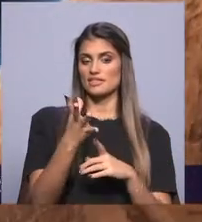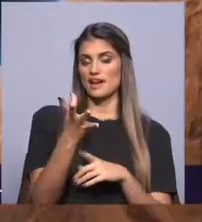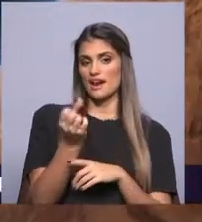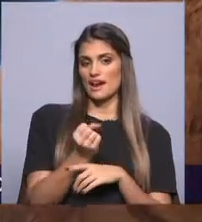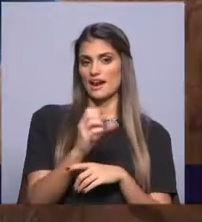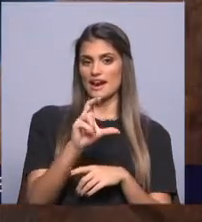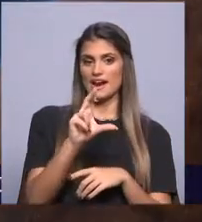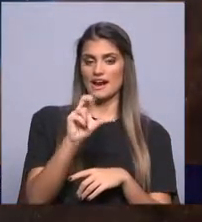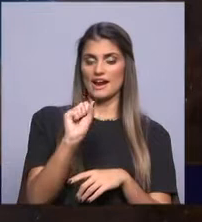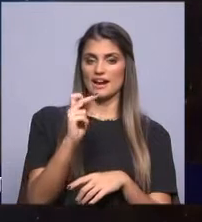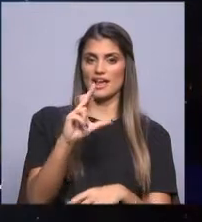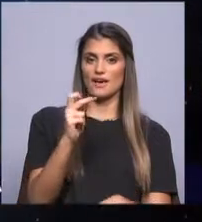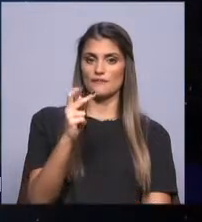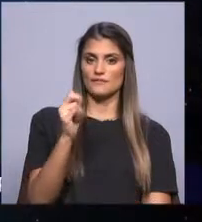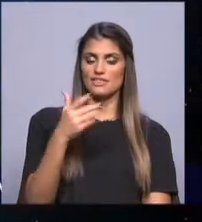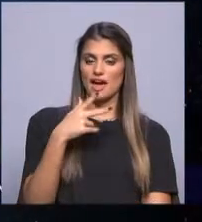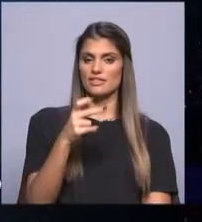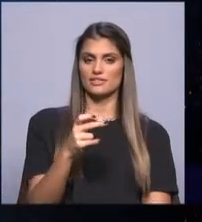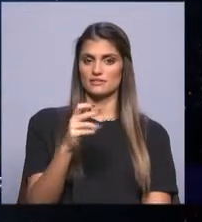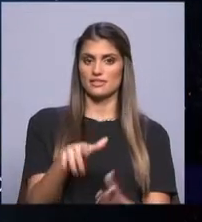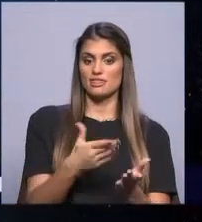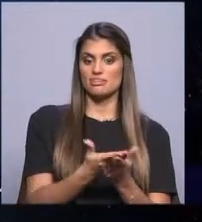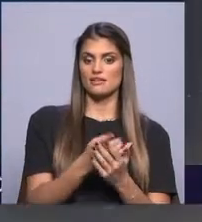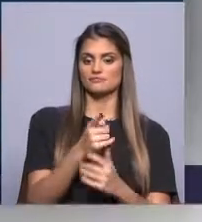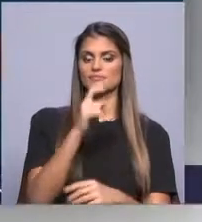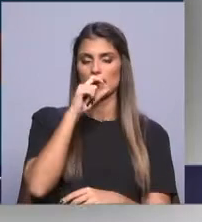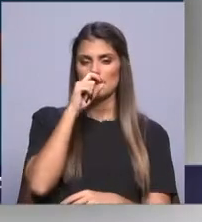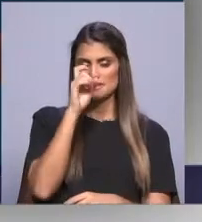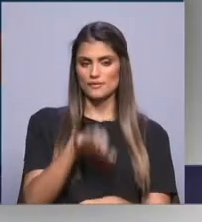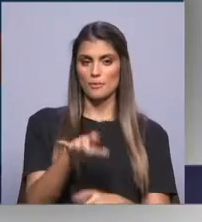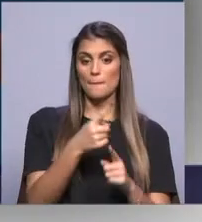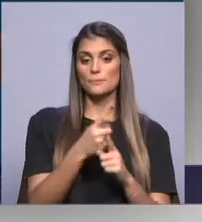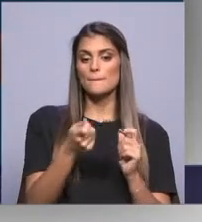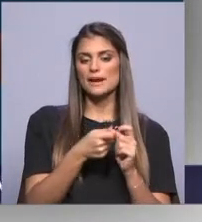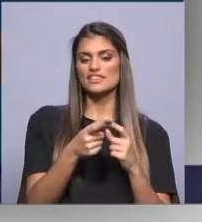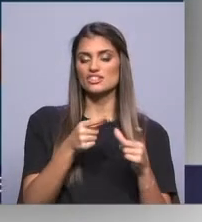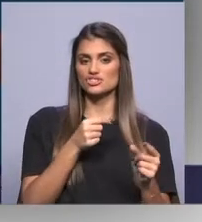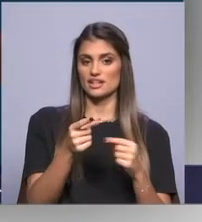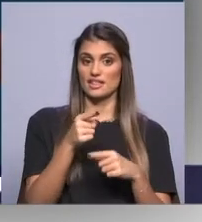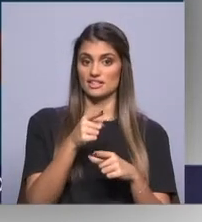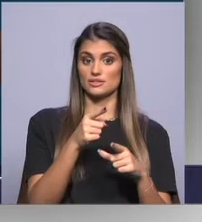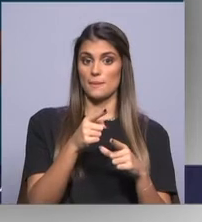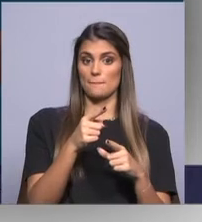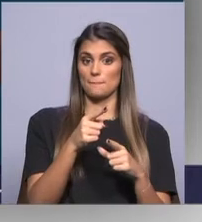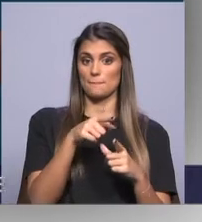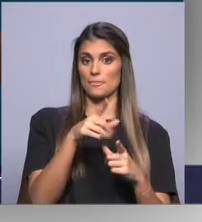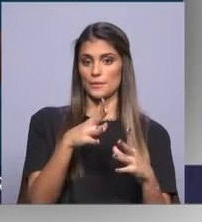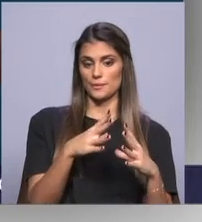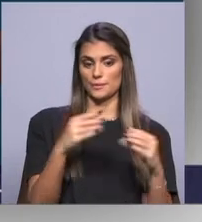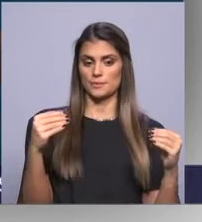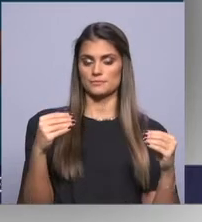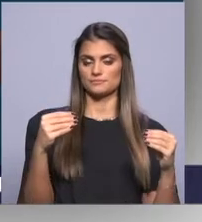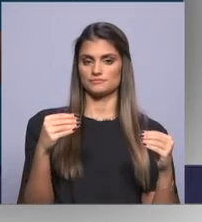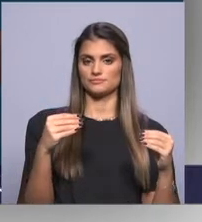que faz da sua própria estrela, porque está mesmo muito, muito próximo. Mas este exoplaneta, Jorge, esconde um outro